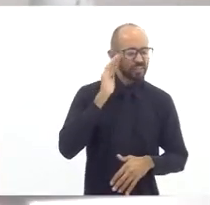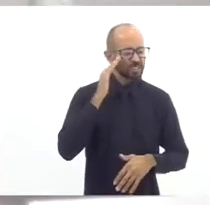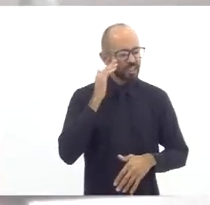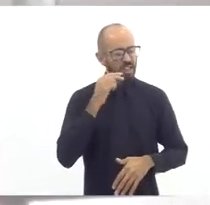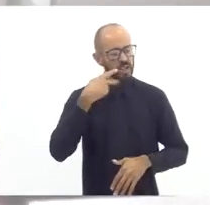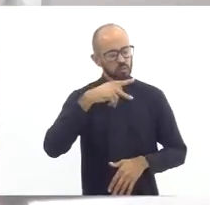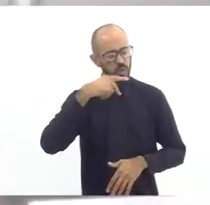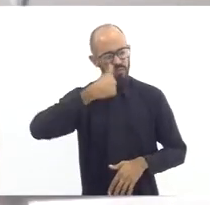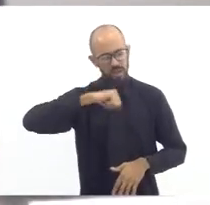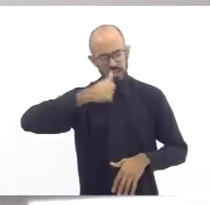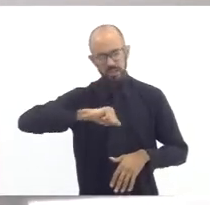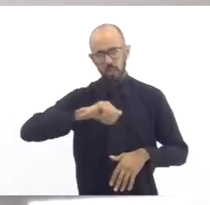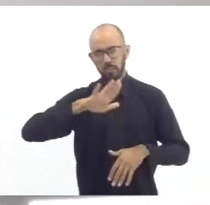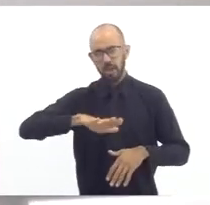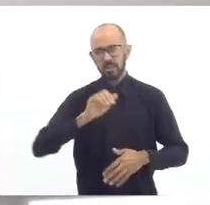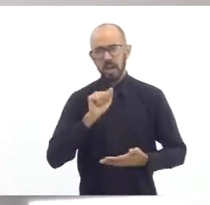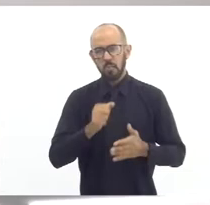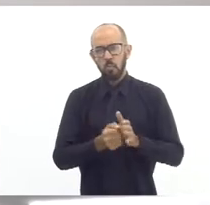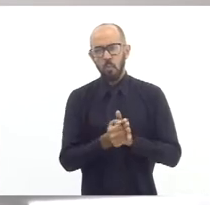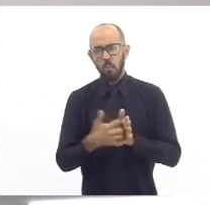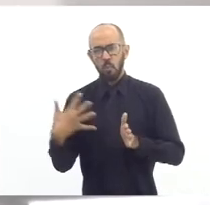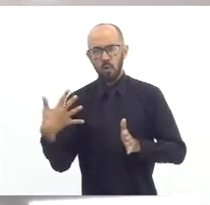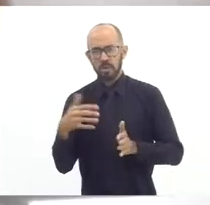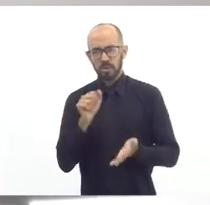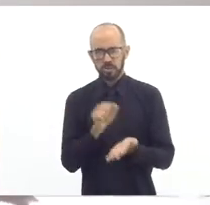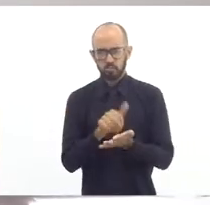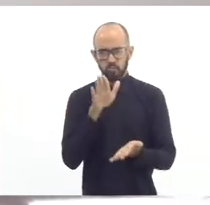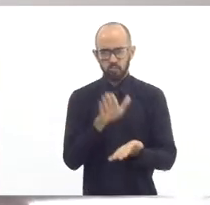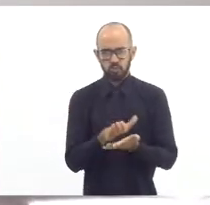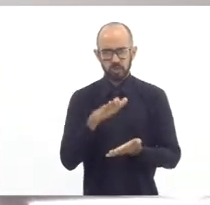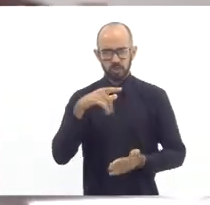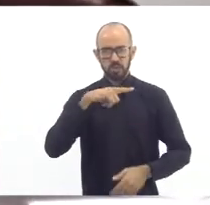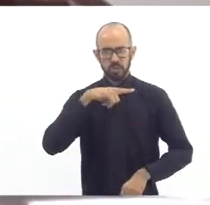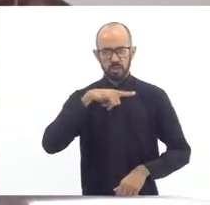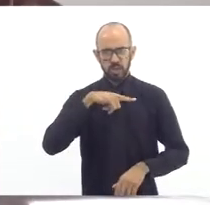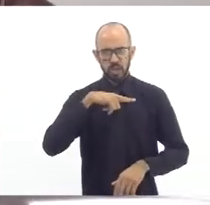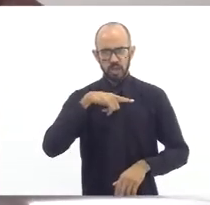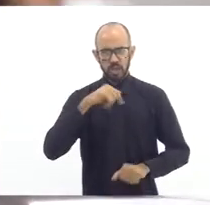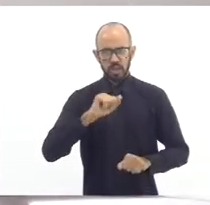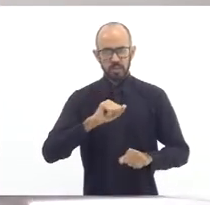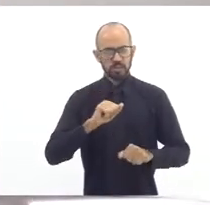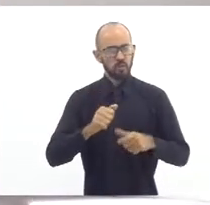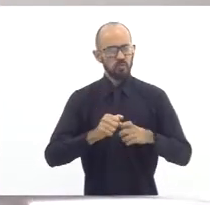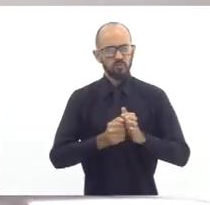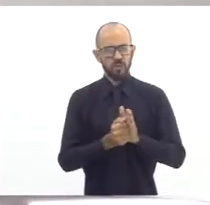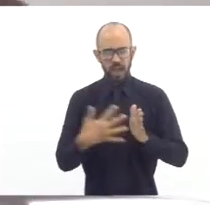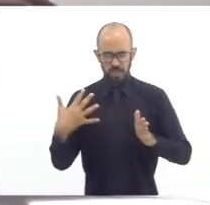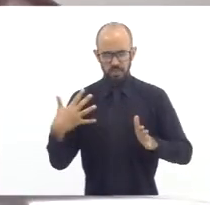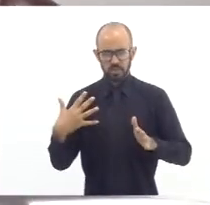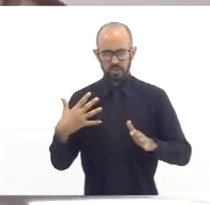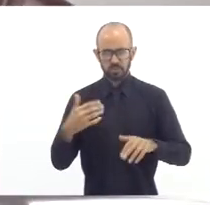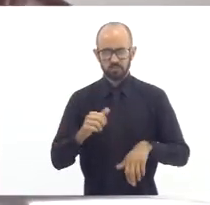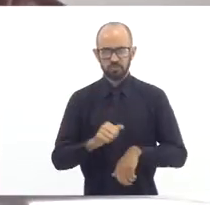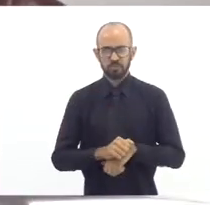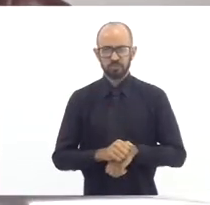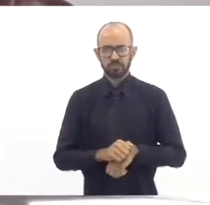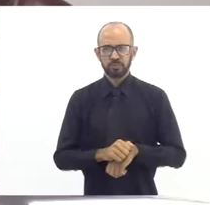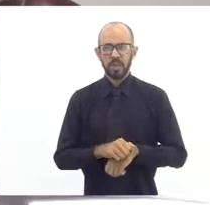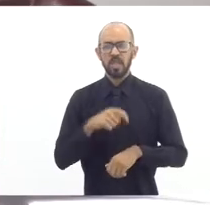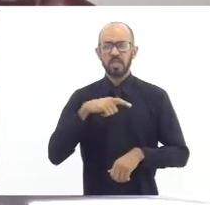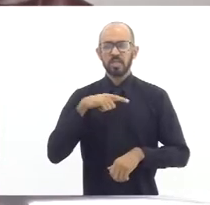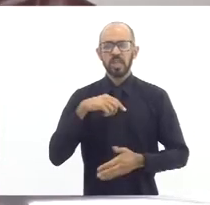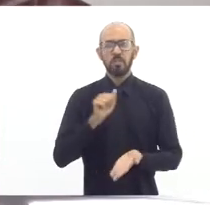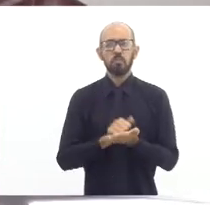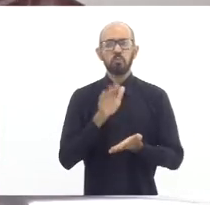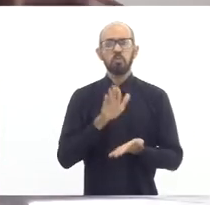a quantidade de multas que estão já encaminhadas para a dívida ativa são imensas. Eu tenho multa de